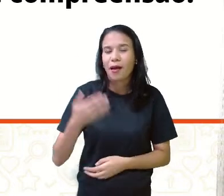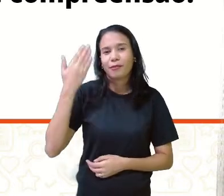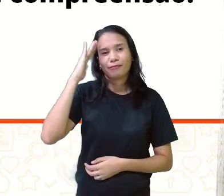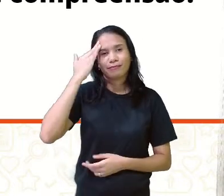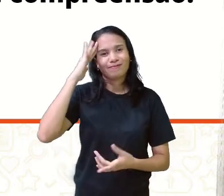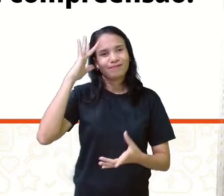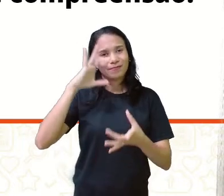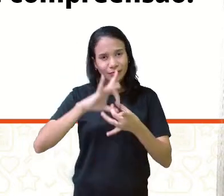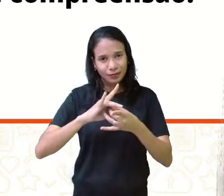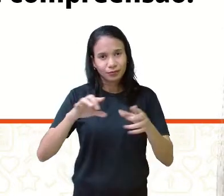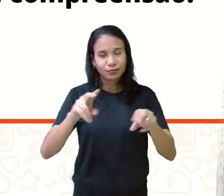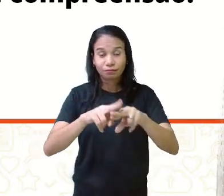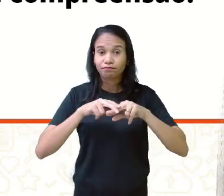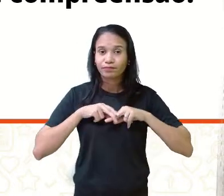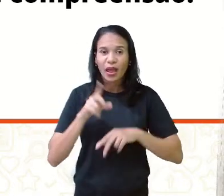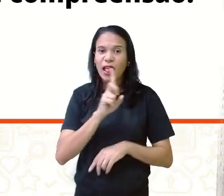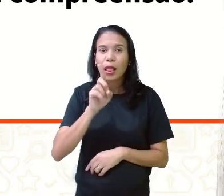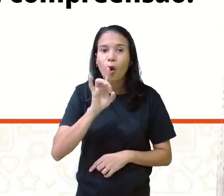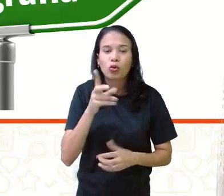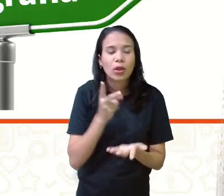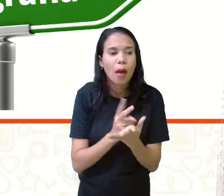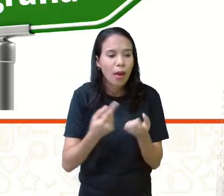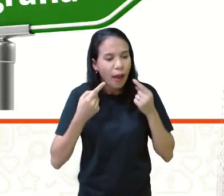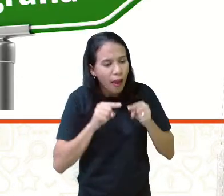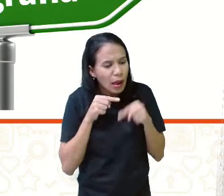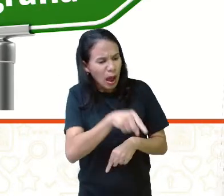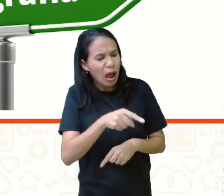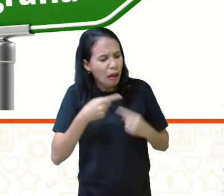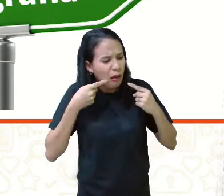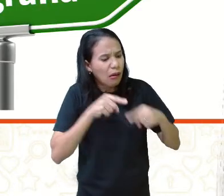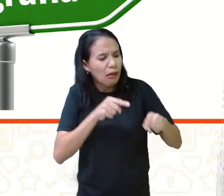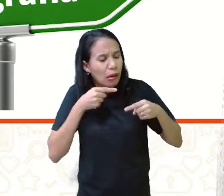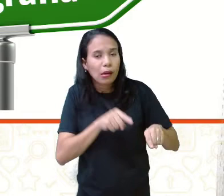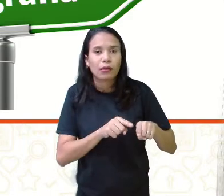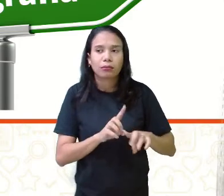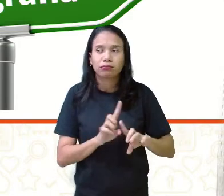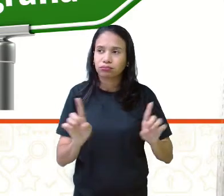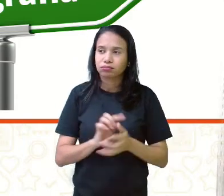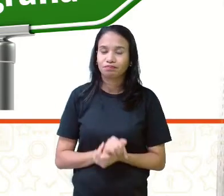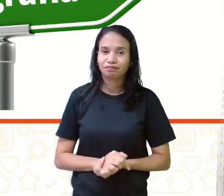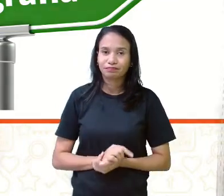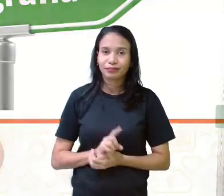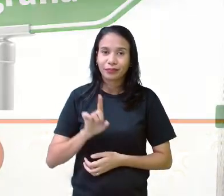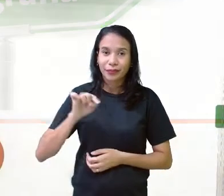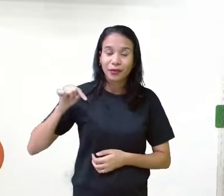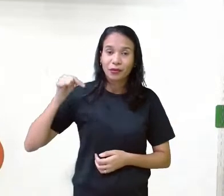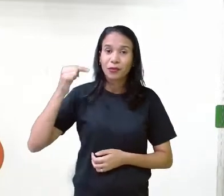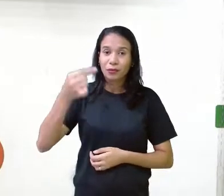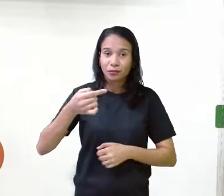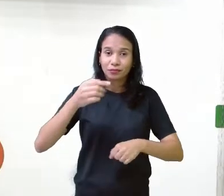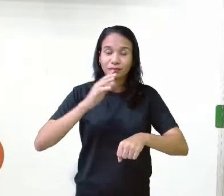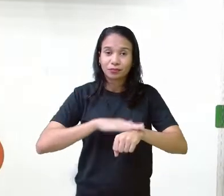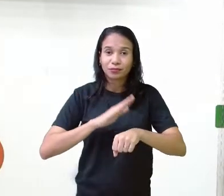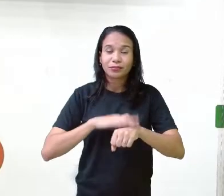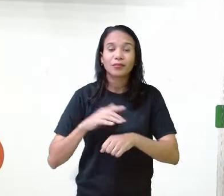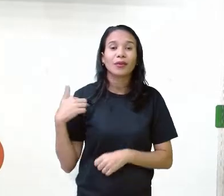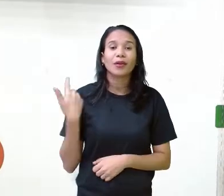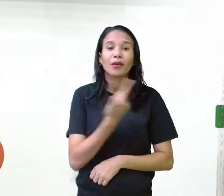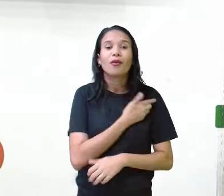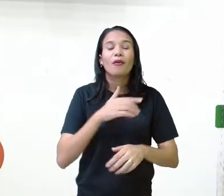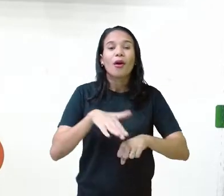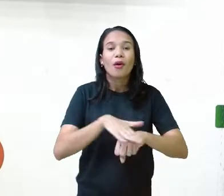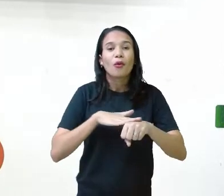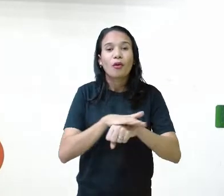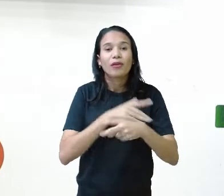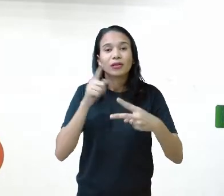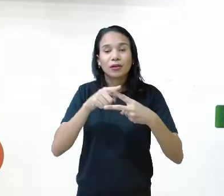e não com cobranças e pressões. No próximo momento, vamos falar sobre